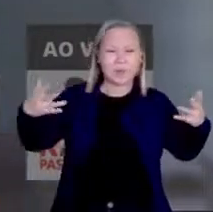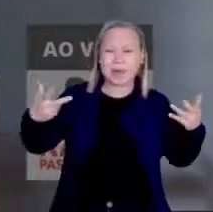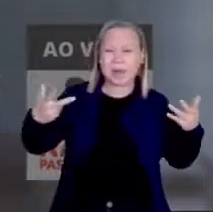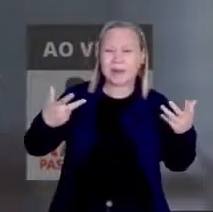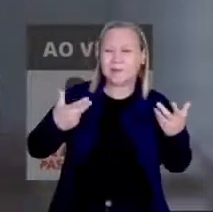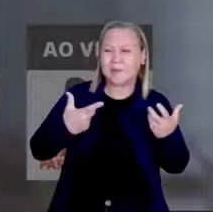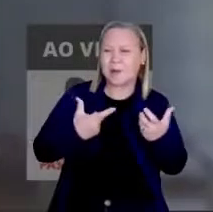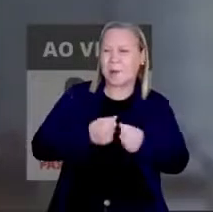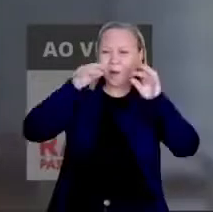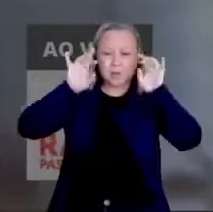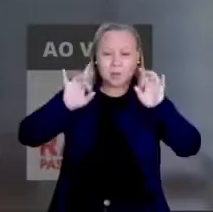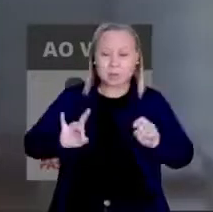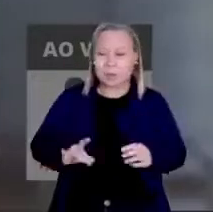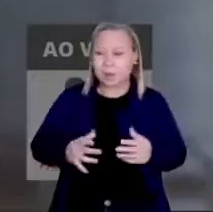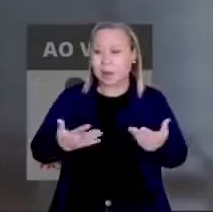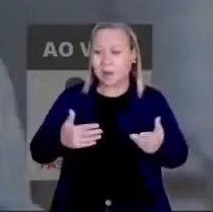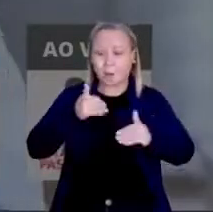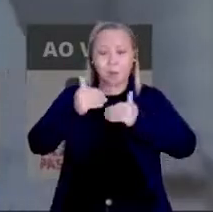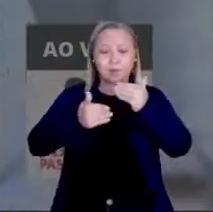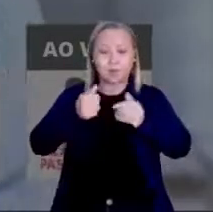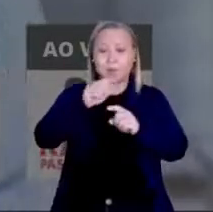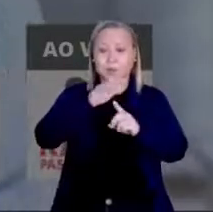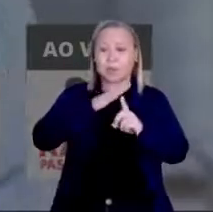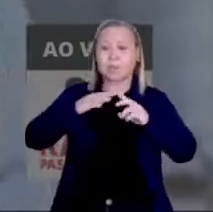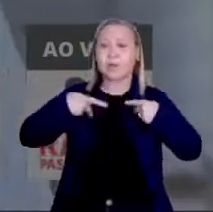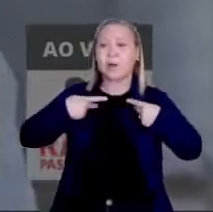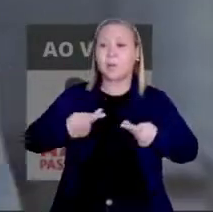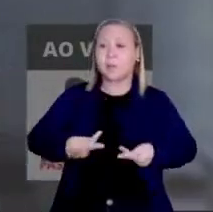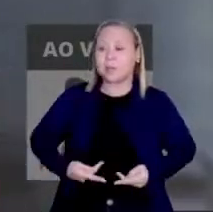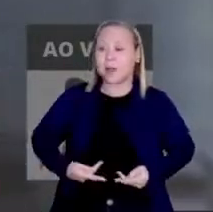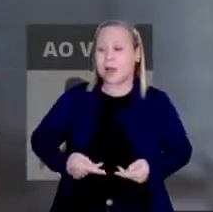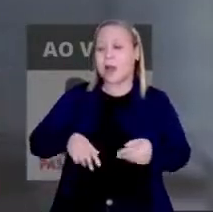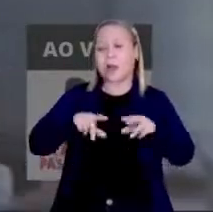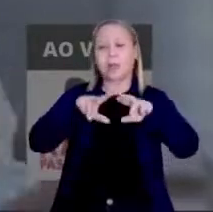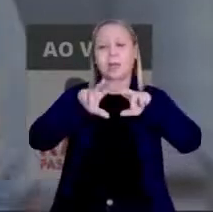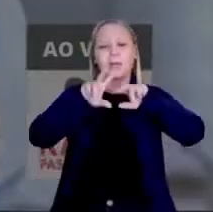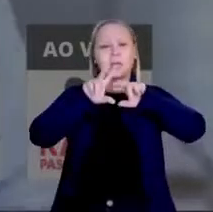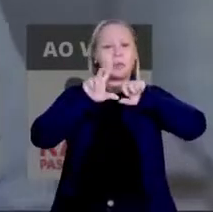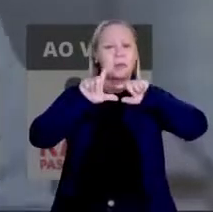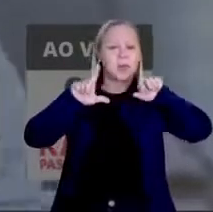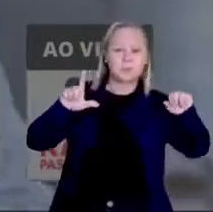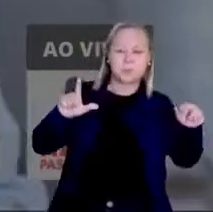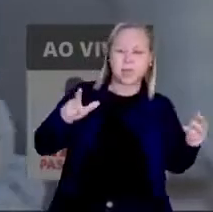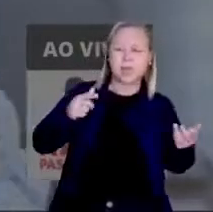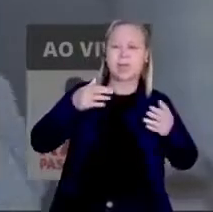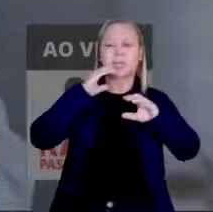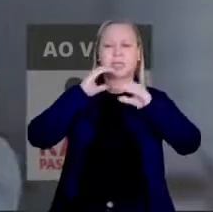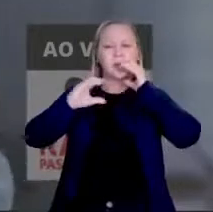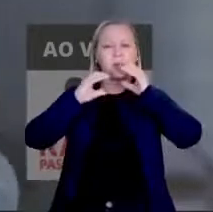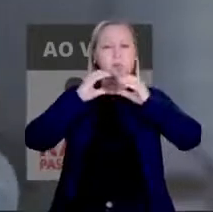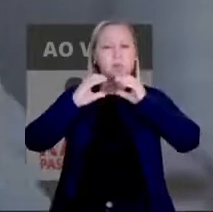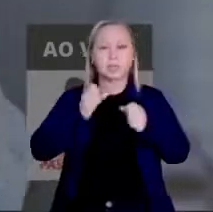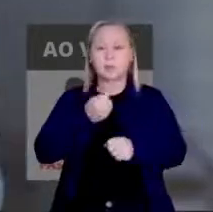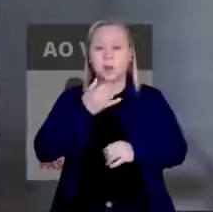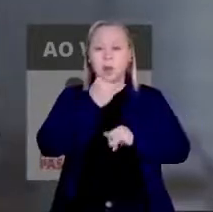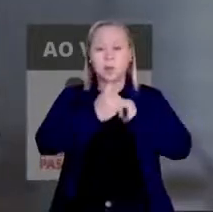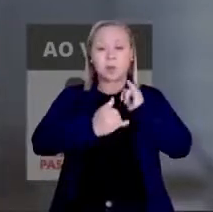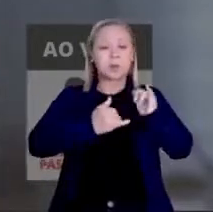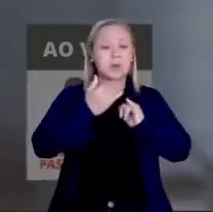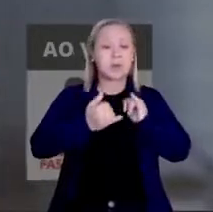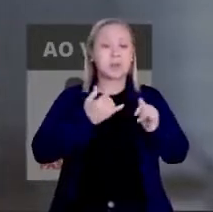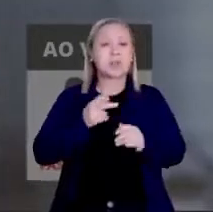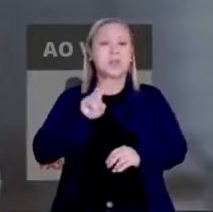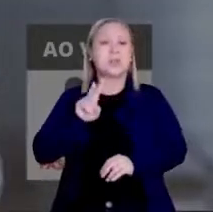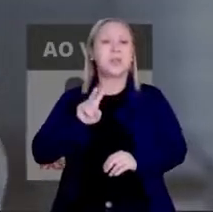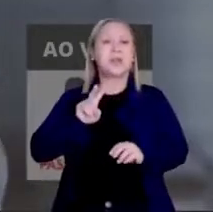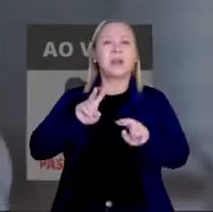mentira. Ninguém pode utilizar a internet para fazer maldade. E você sabe as maldades que existem, Mário.